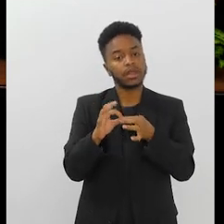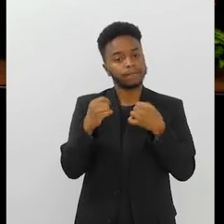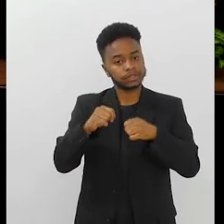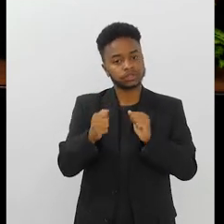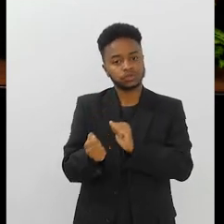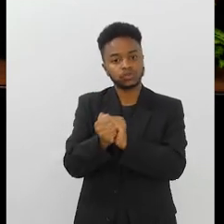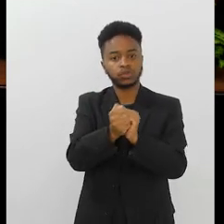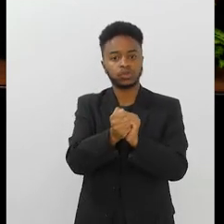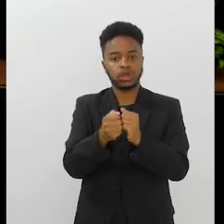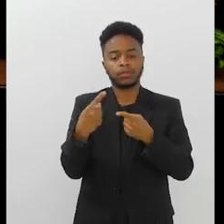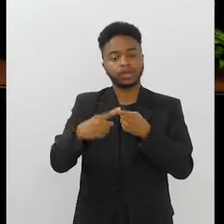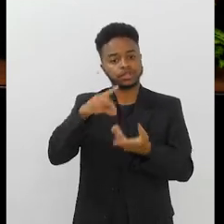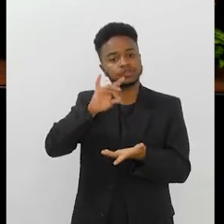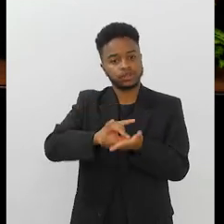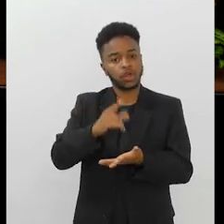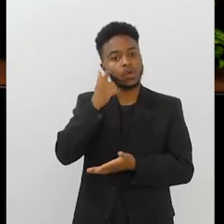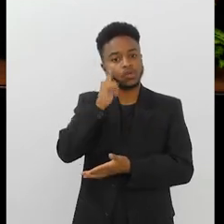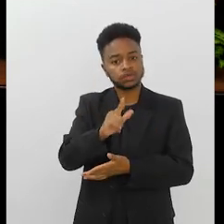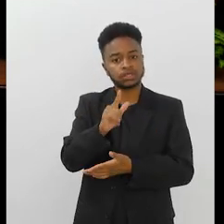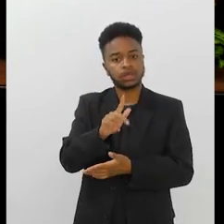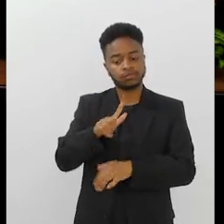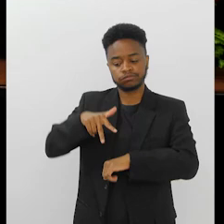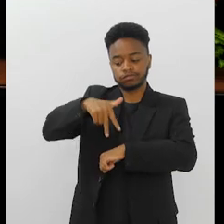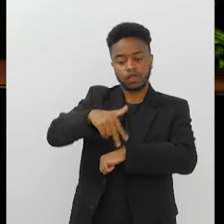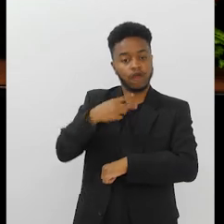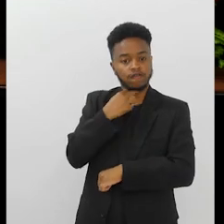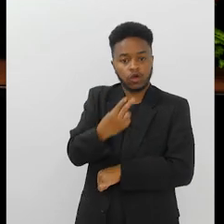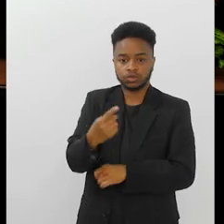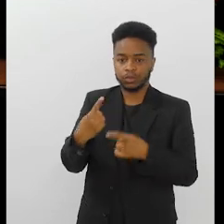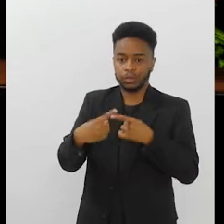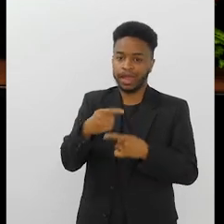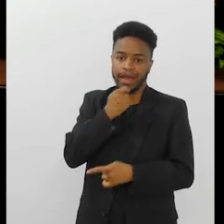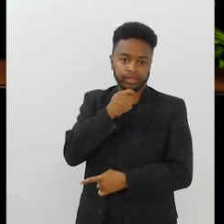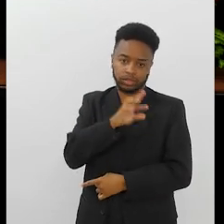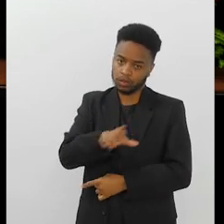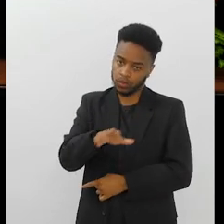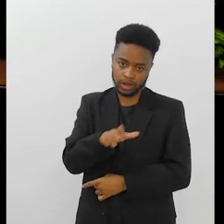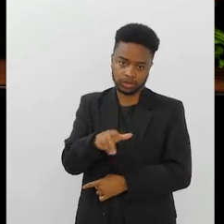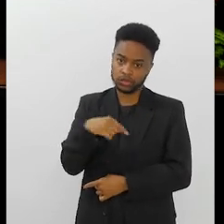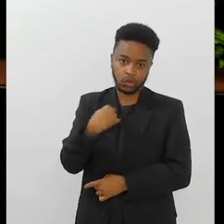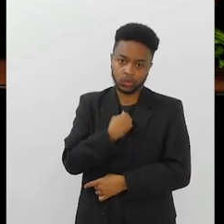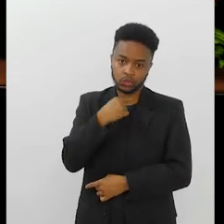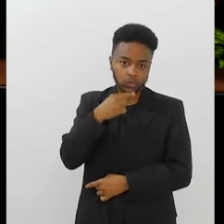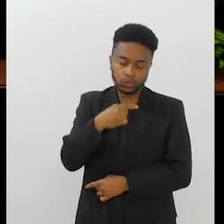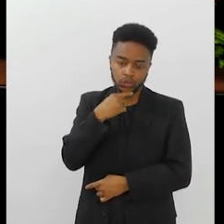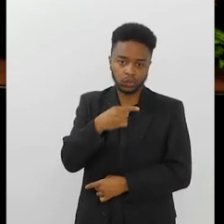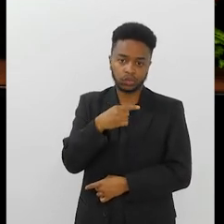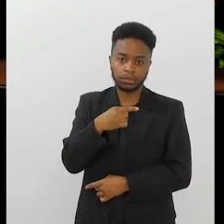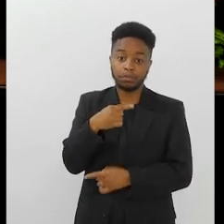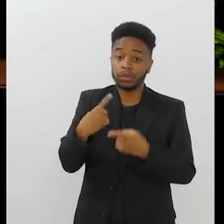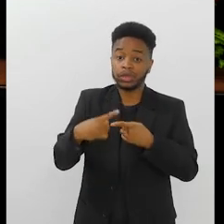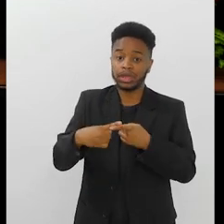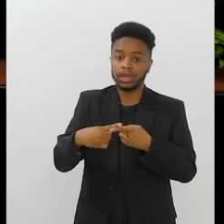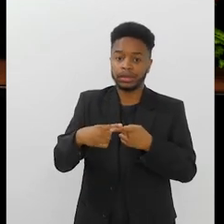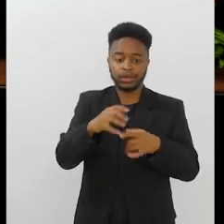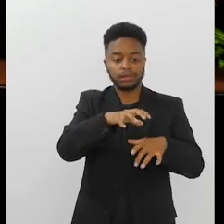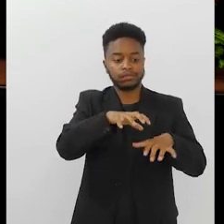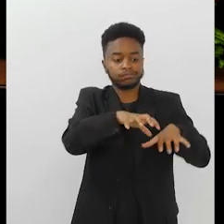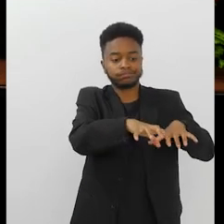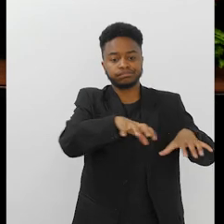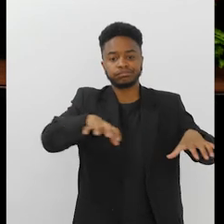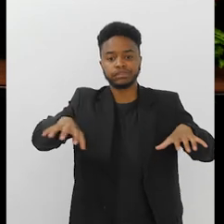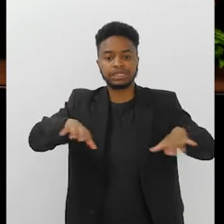juntar temos que nos unir para que possamos de fato se tornar uma voz que a gente ainda não é que infelizmente ainda não somos porque